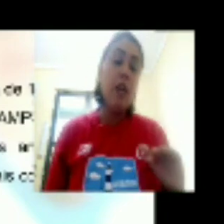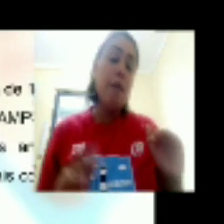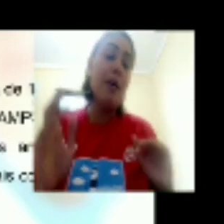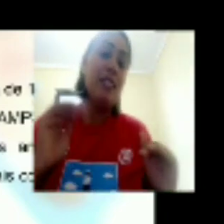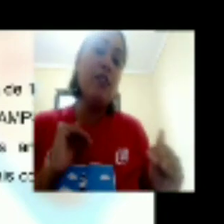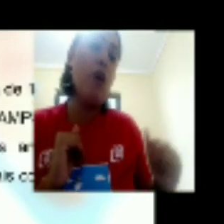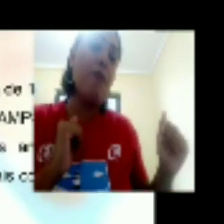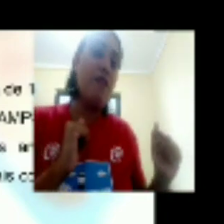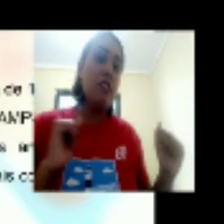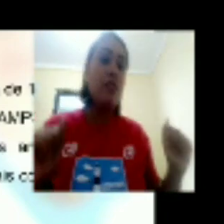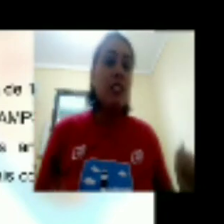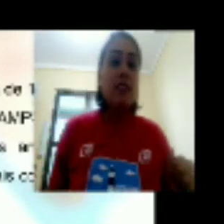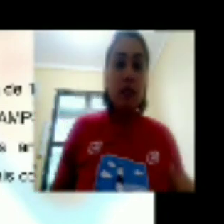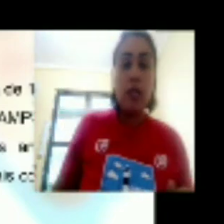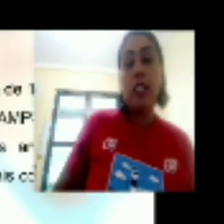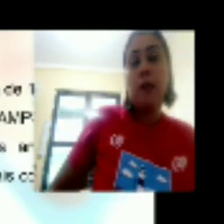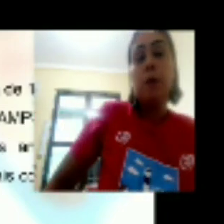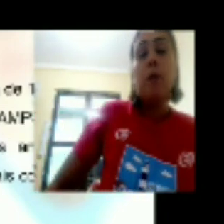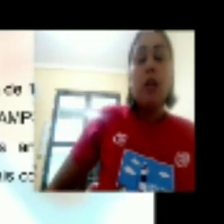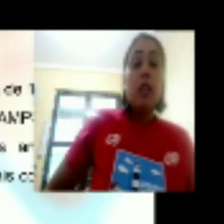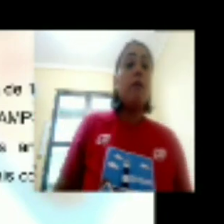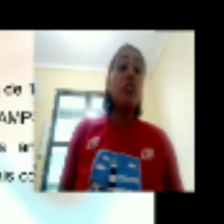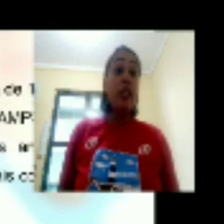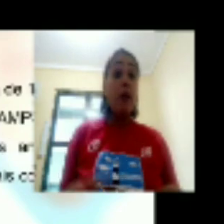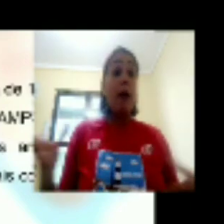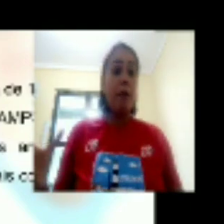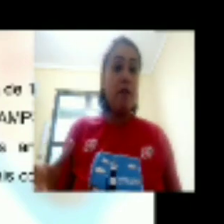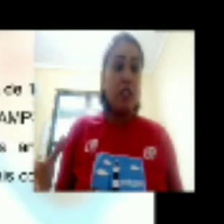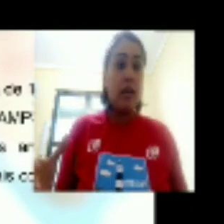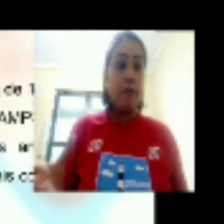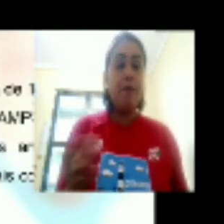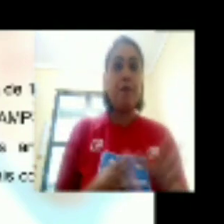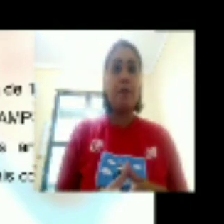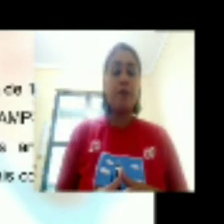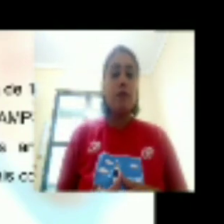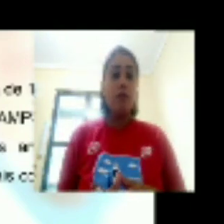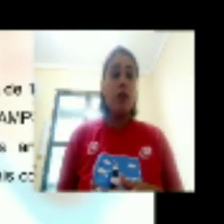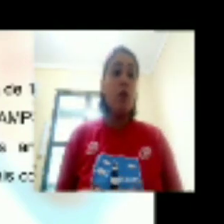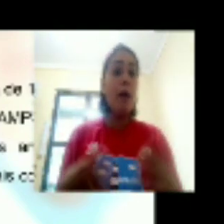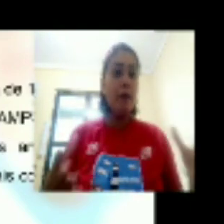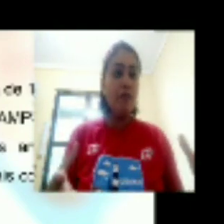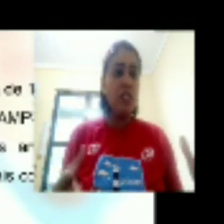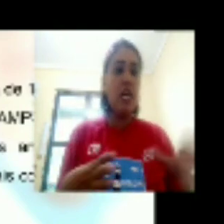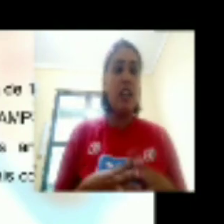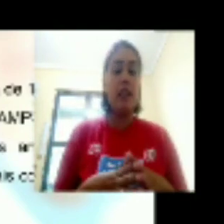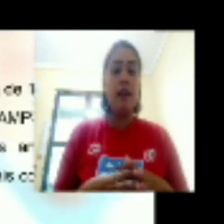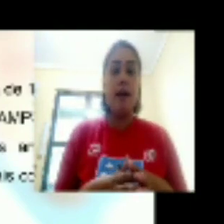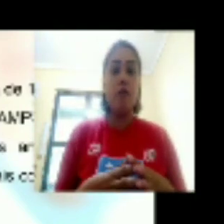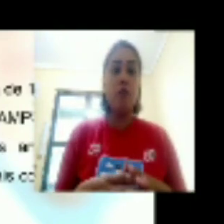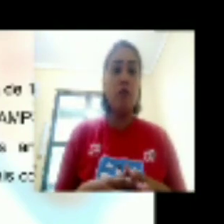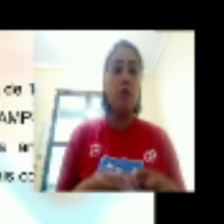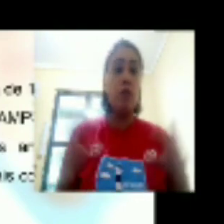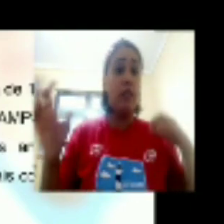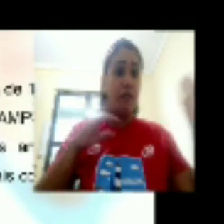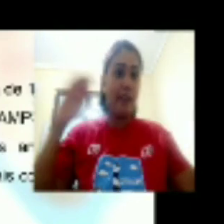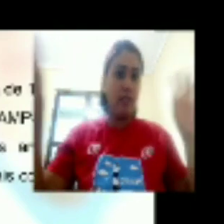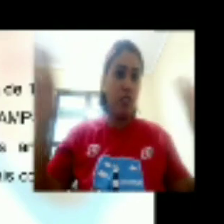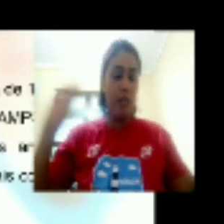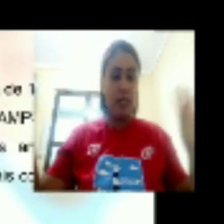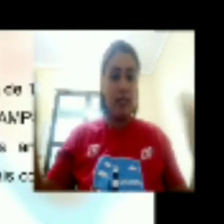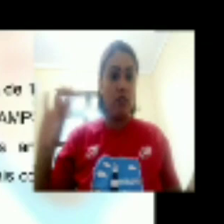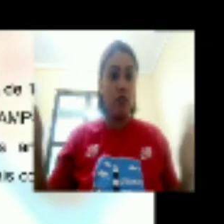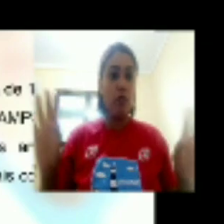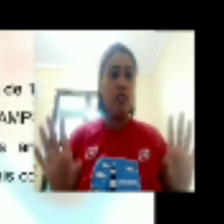exemplo mais atual para ver se vocês entendem. Imaginem o Apvida. O Apvida, ele tem